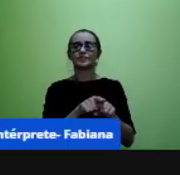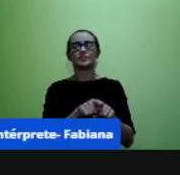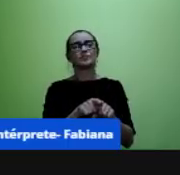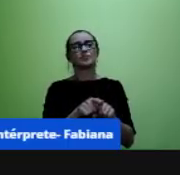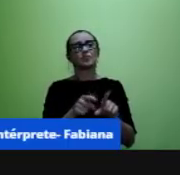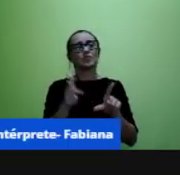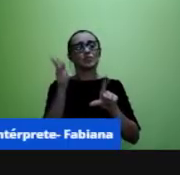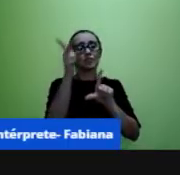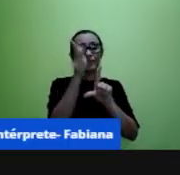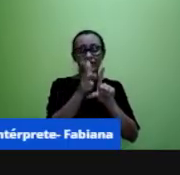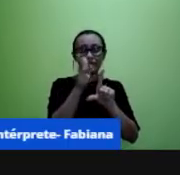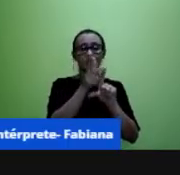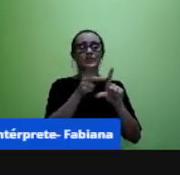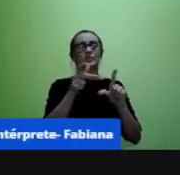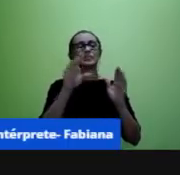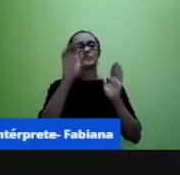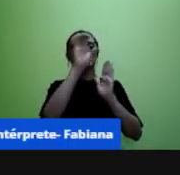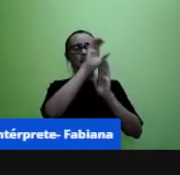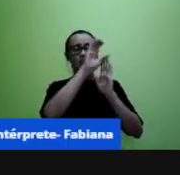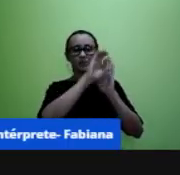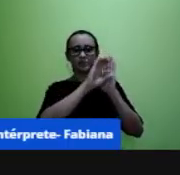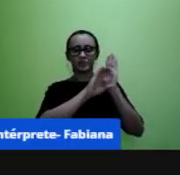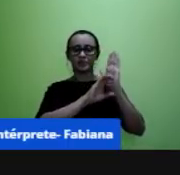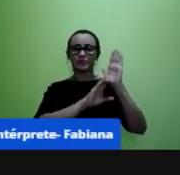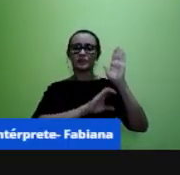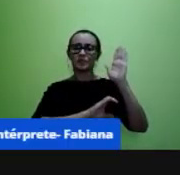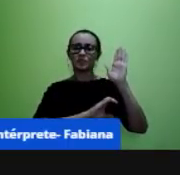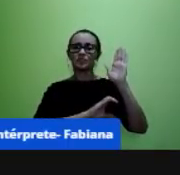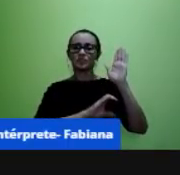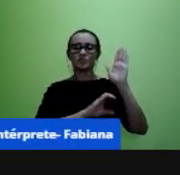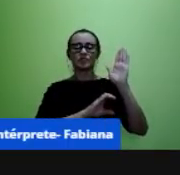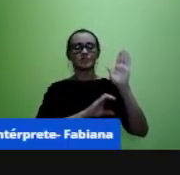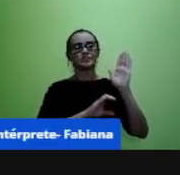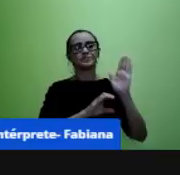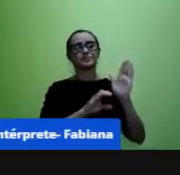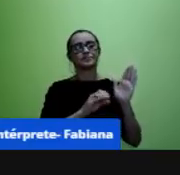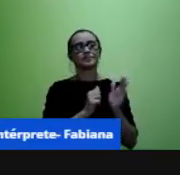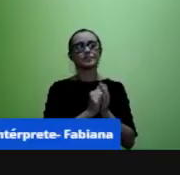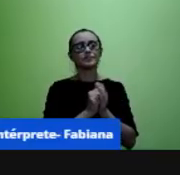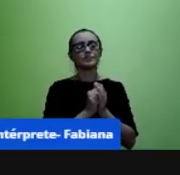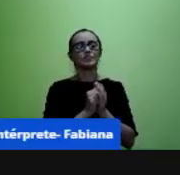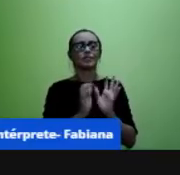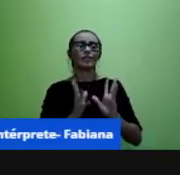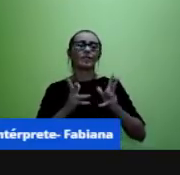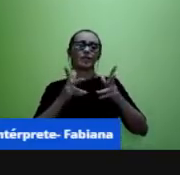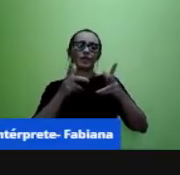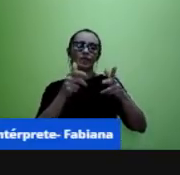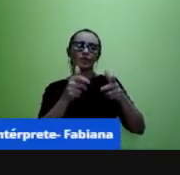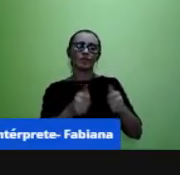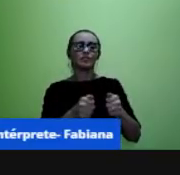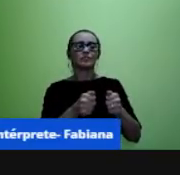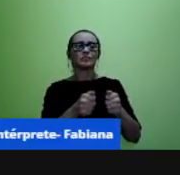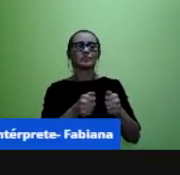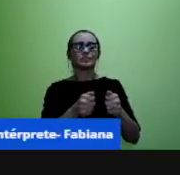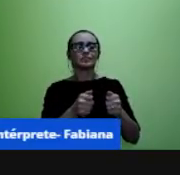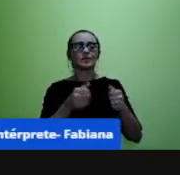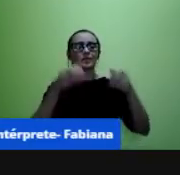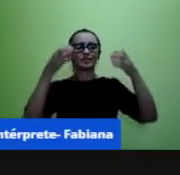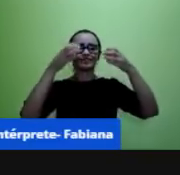com o conteúdo, né, que você vai abordar com o seu aluno, né? Isso tudo para ampliar,